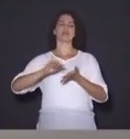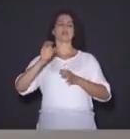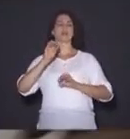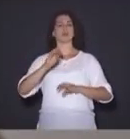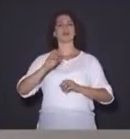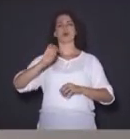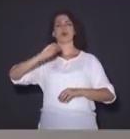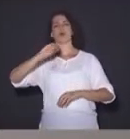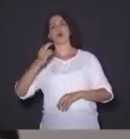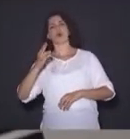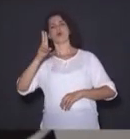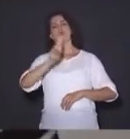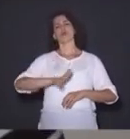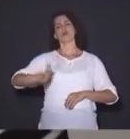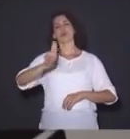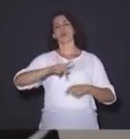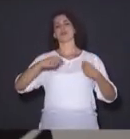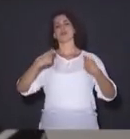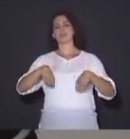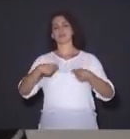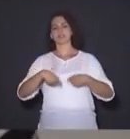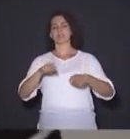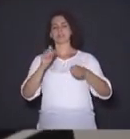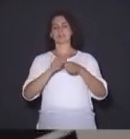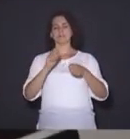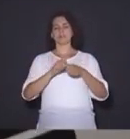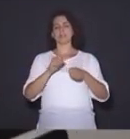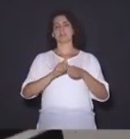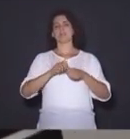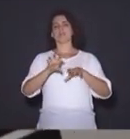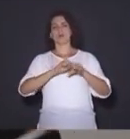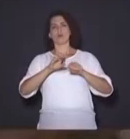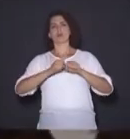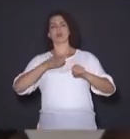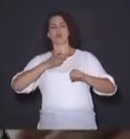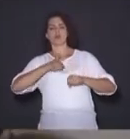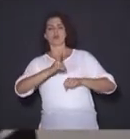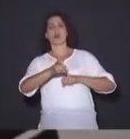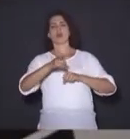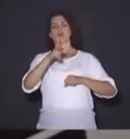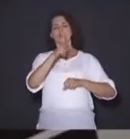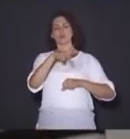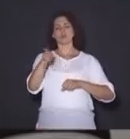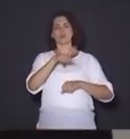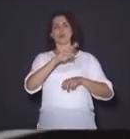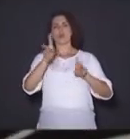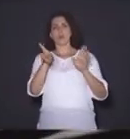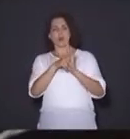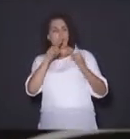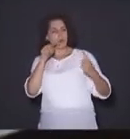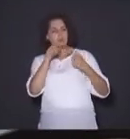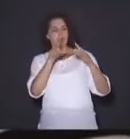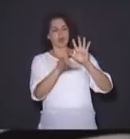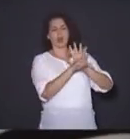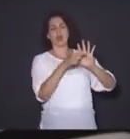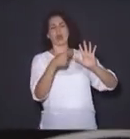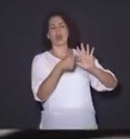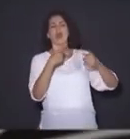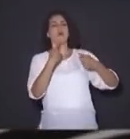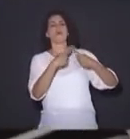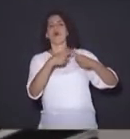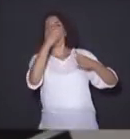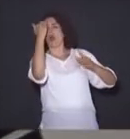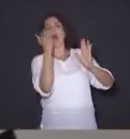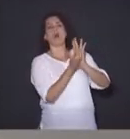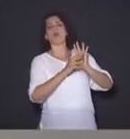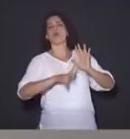universidade que tem que implementar a formação inicial e continuada de professores com essa perspectiva não fazer sendo